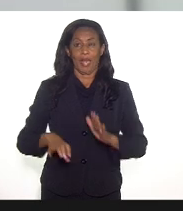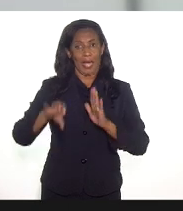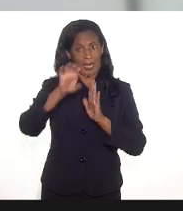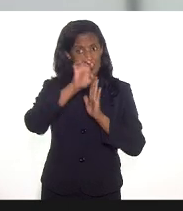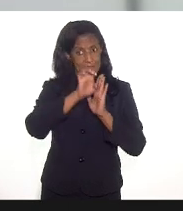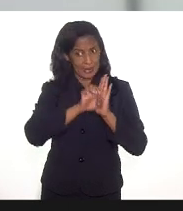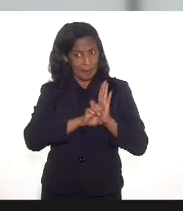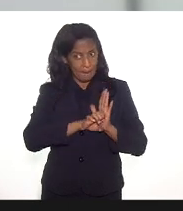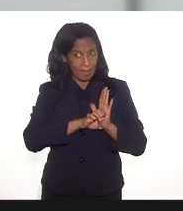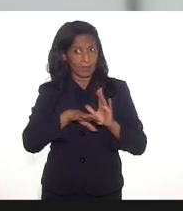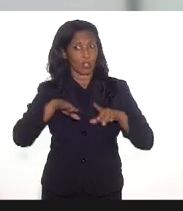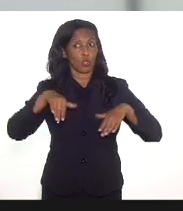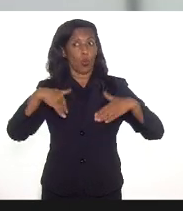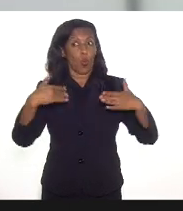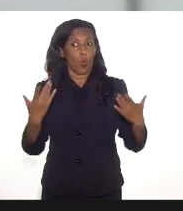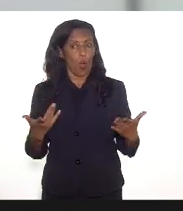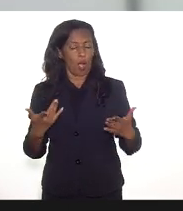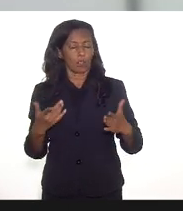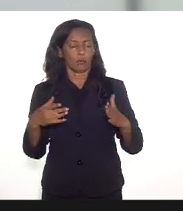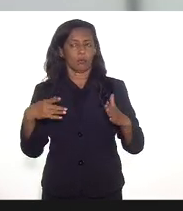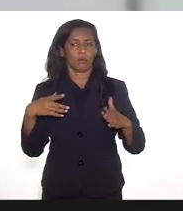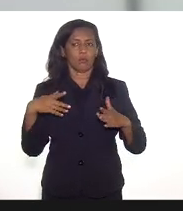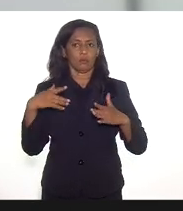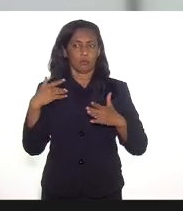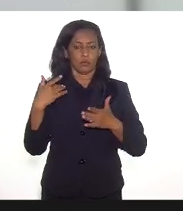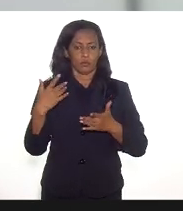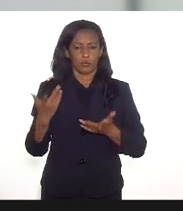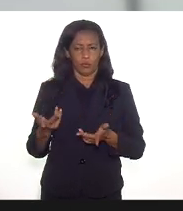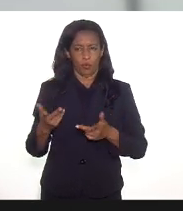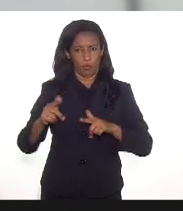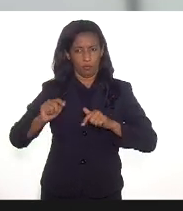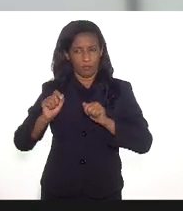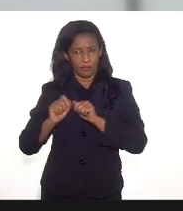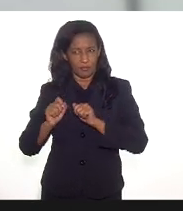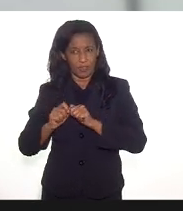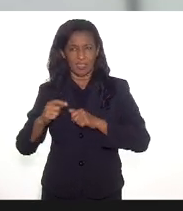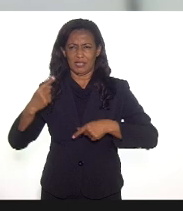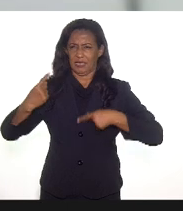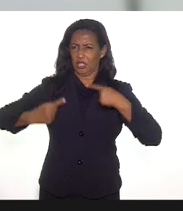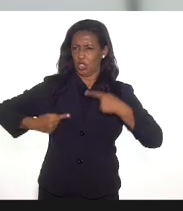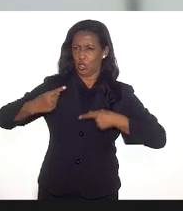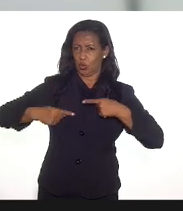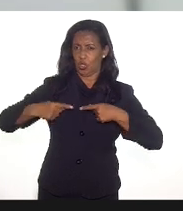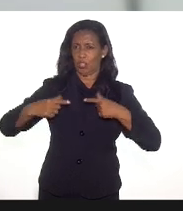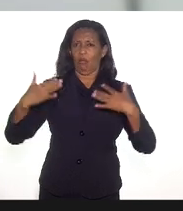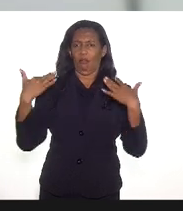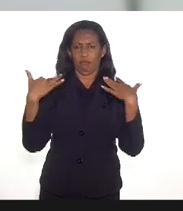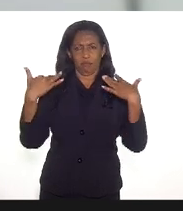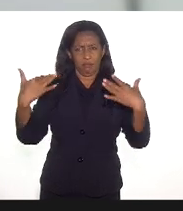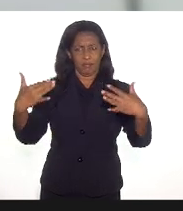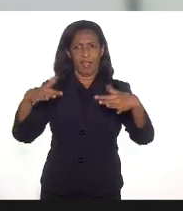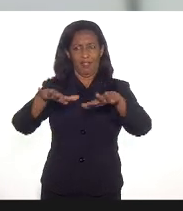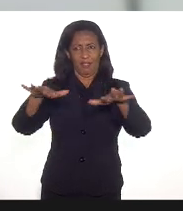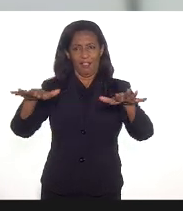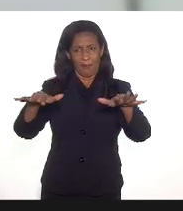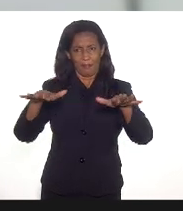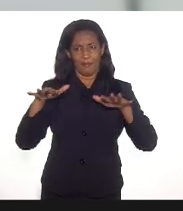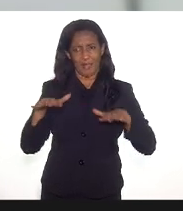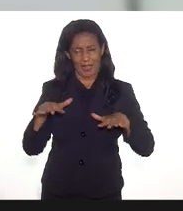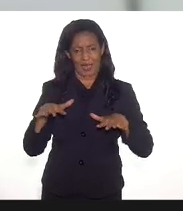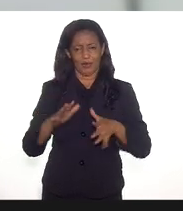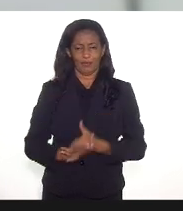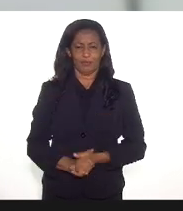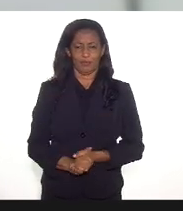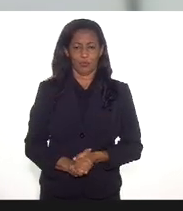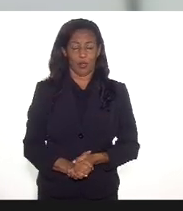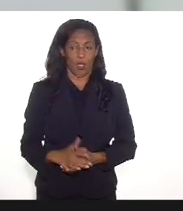forem efetuadas, todas serão discutidas no nível de plenário. Então, não estou discutindo emenda nenhuma, estou discutindo